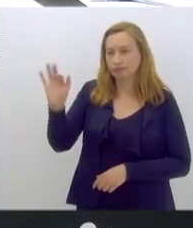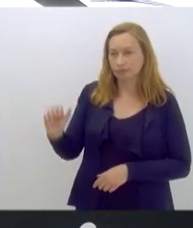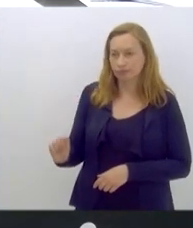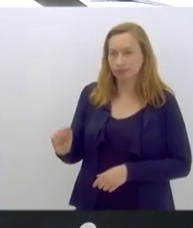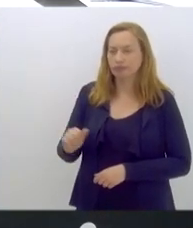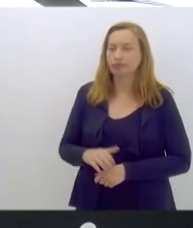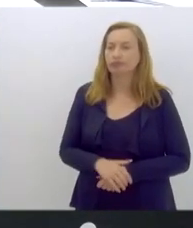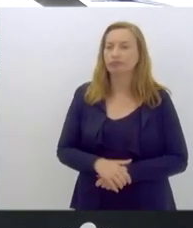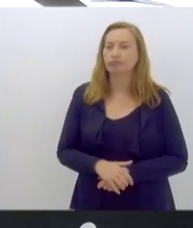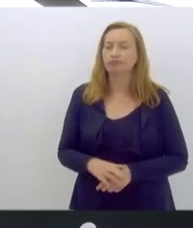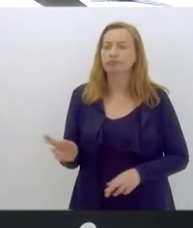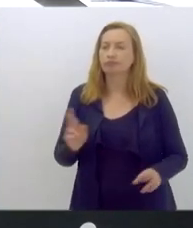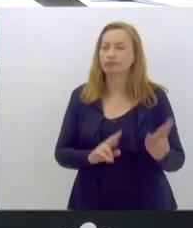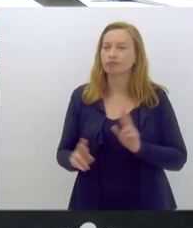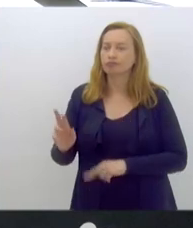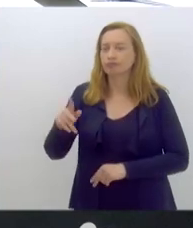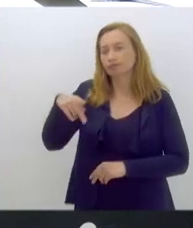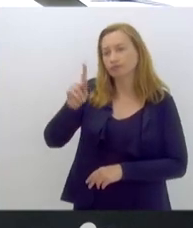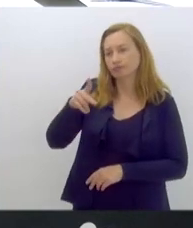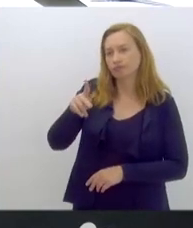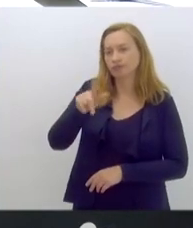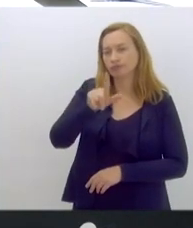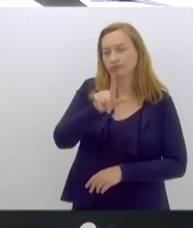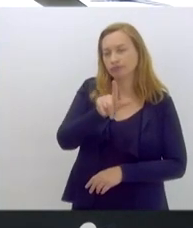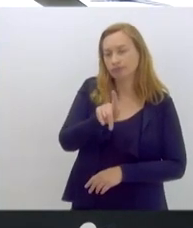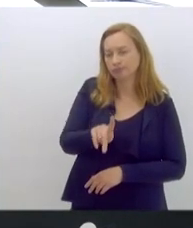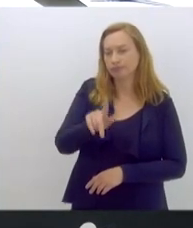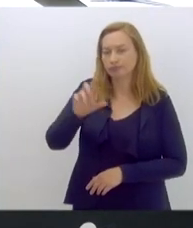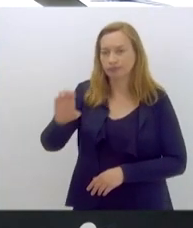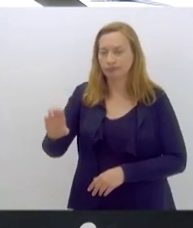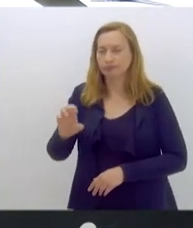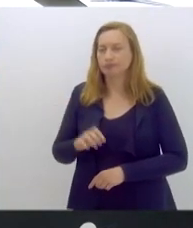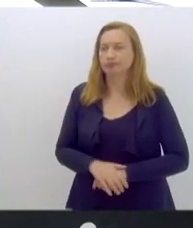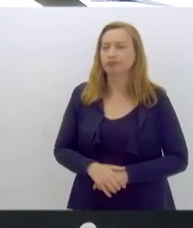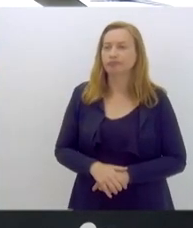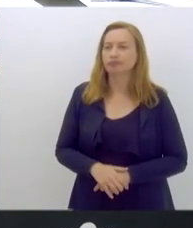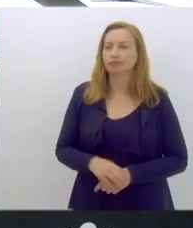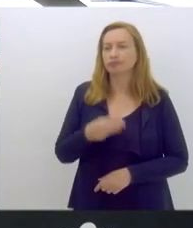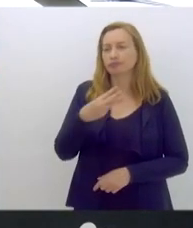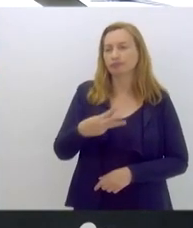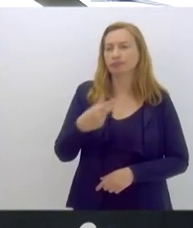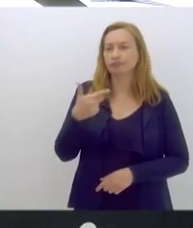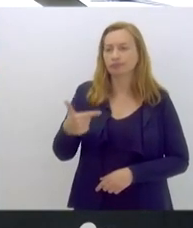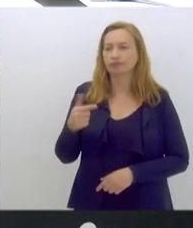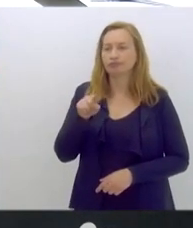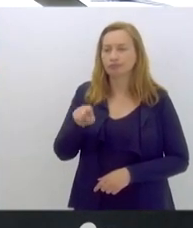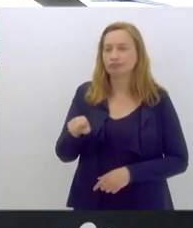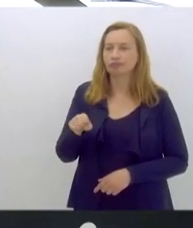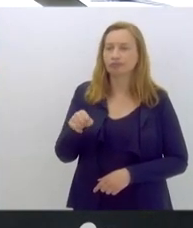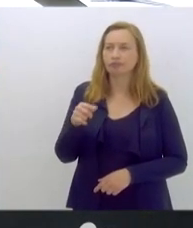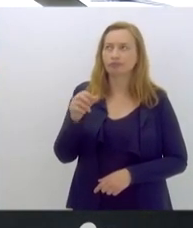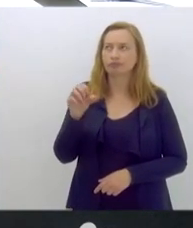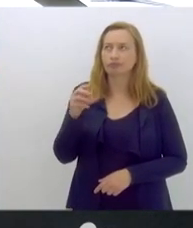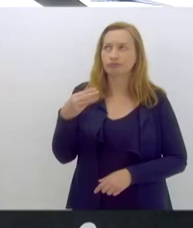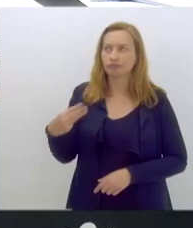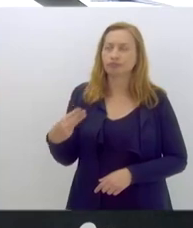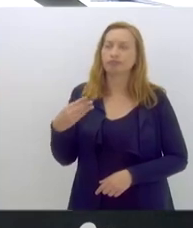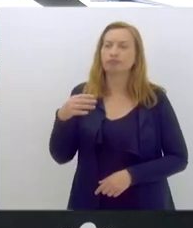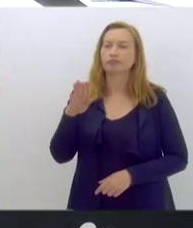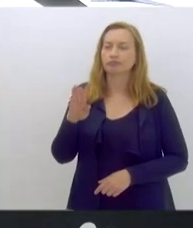em relação a Royal a estimativa que tá lá é de 32.3